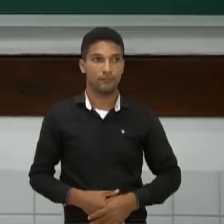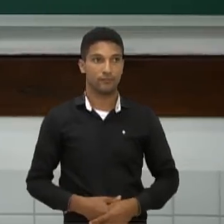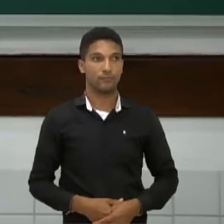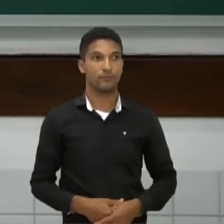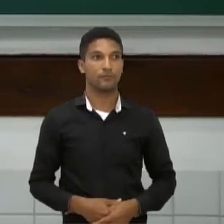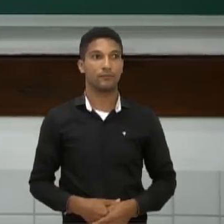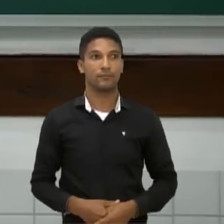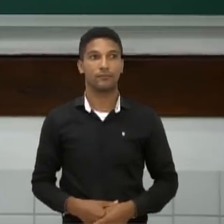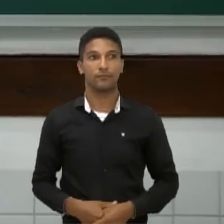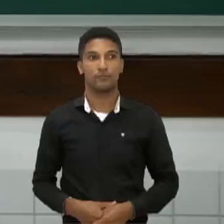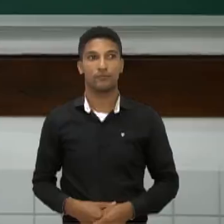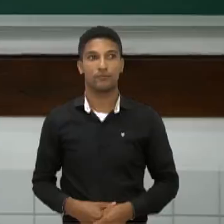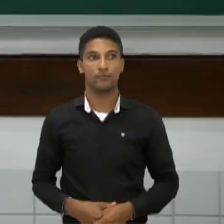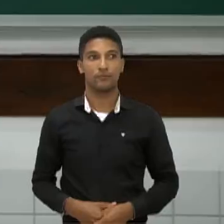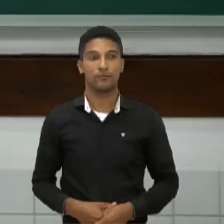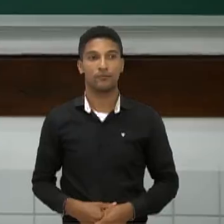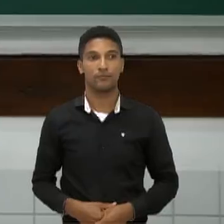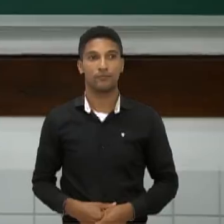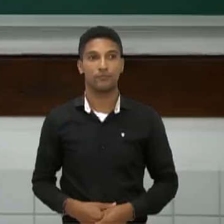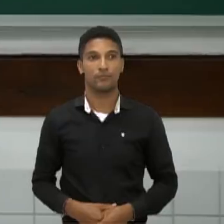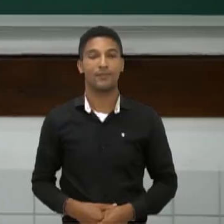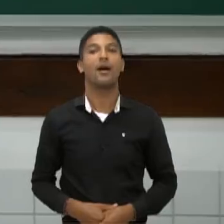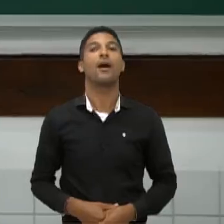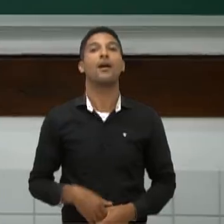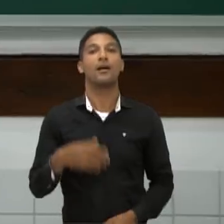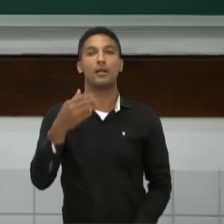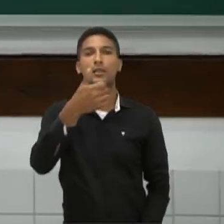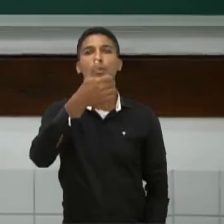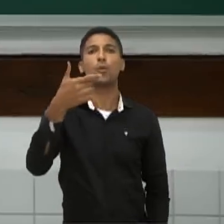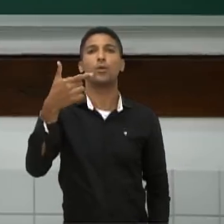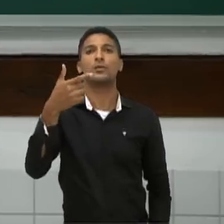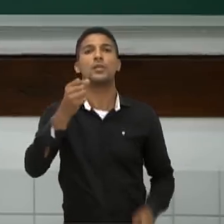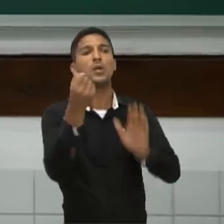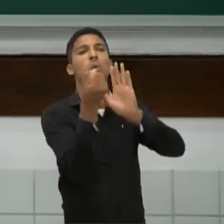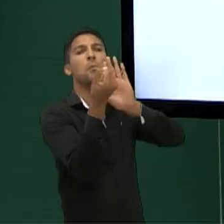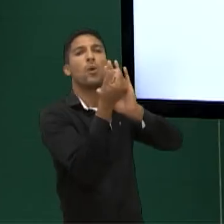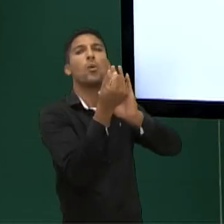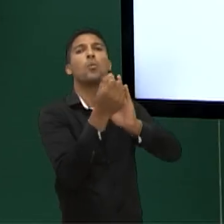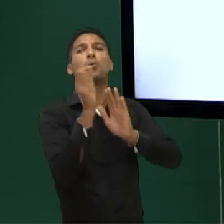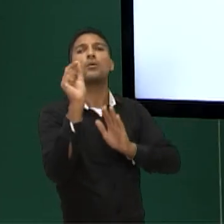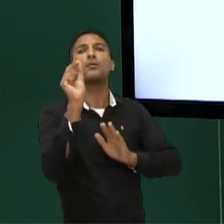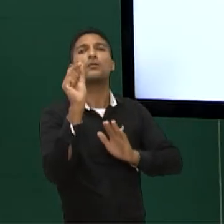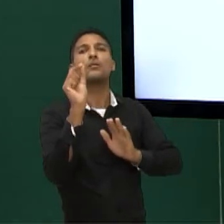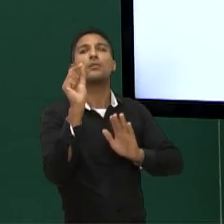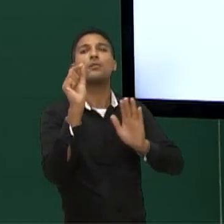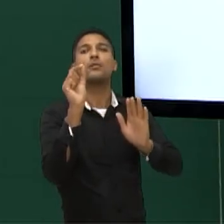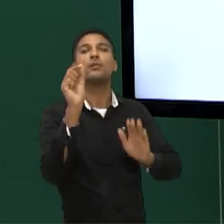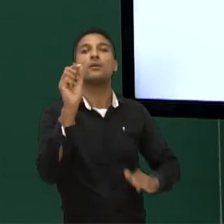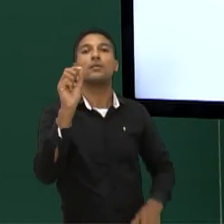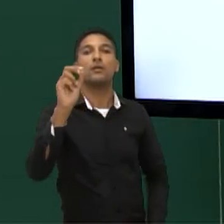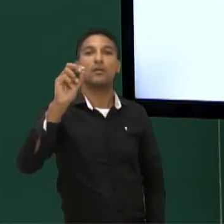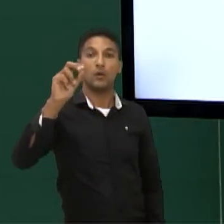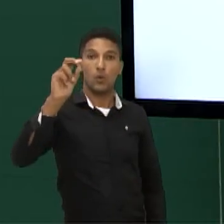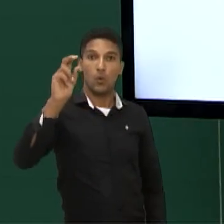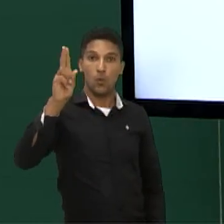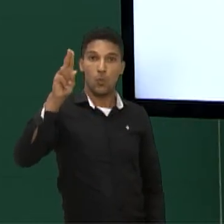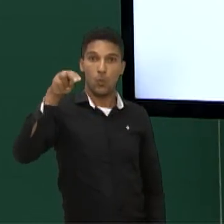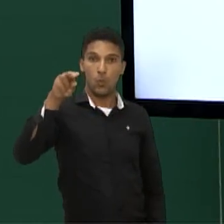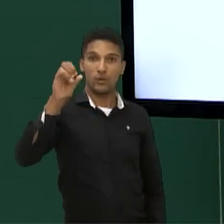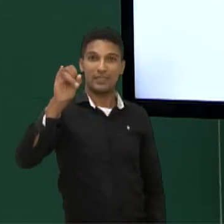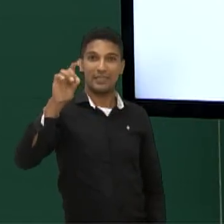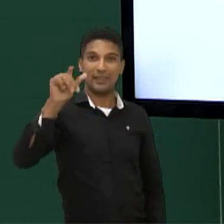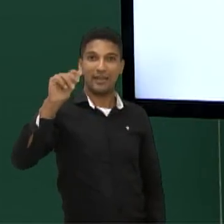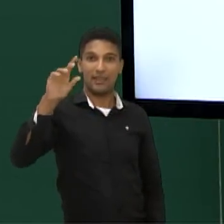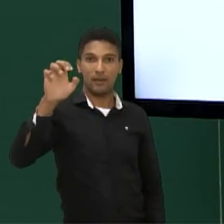só, qual que é a unidade que nós estamos utilizando ali? Centímetro. Então, tenho 12 centímetros, tá bom?